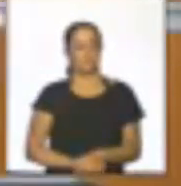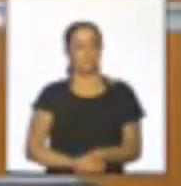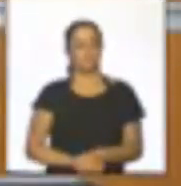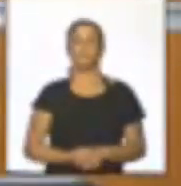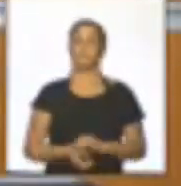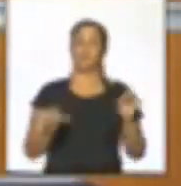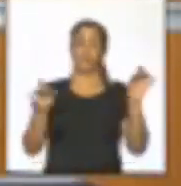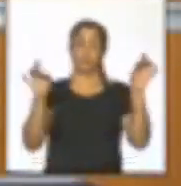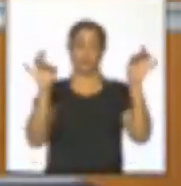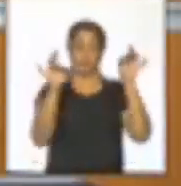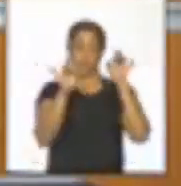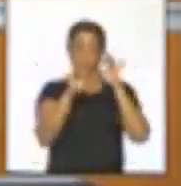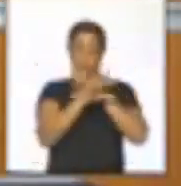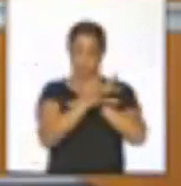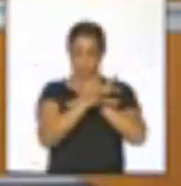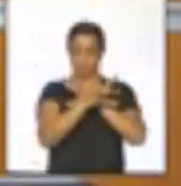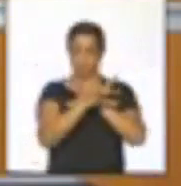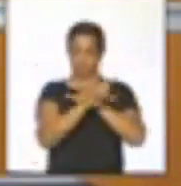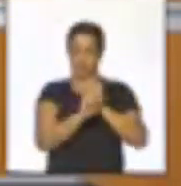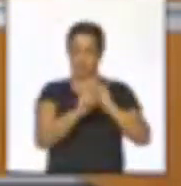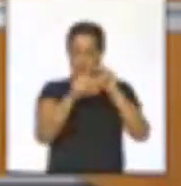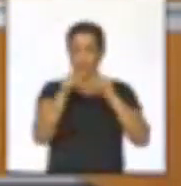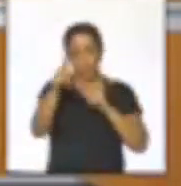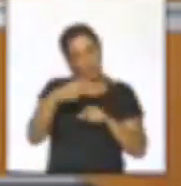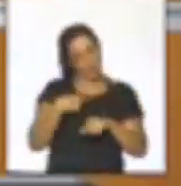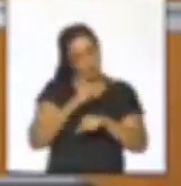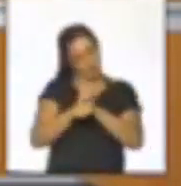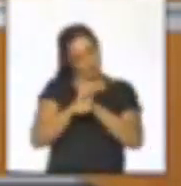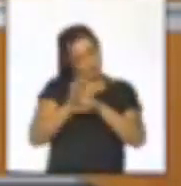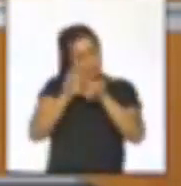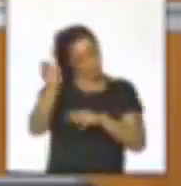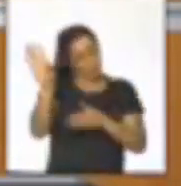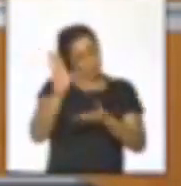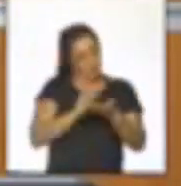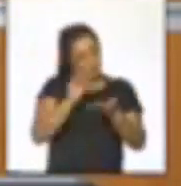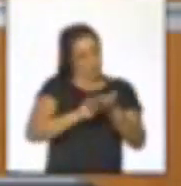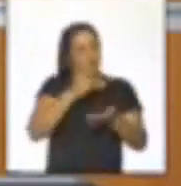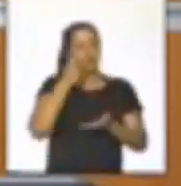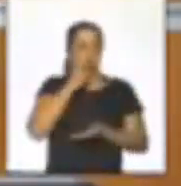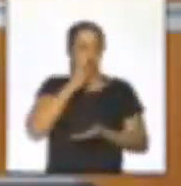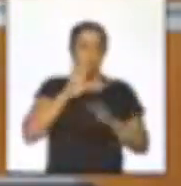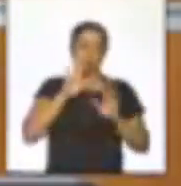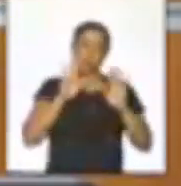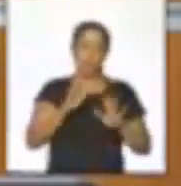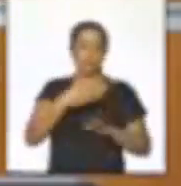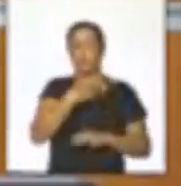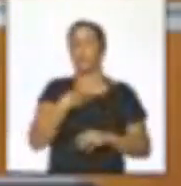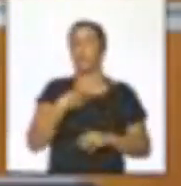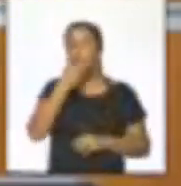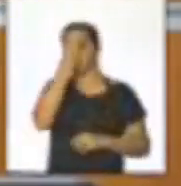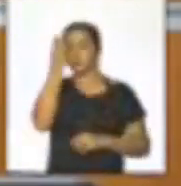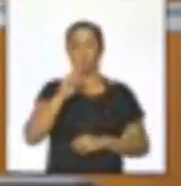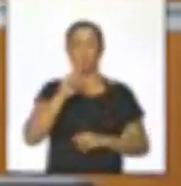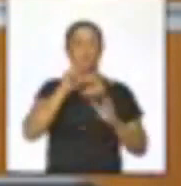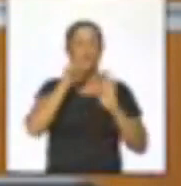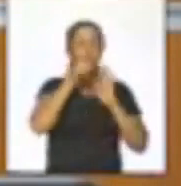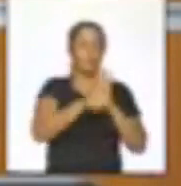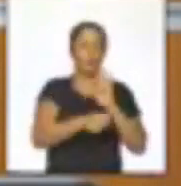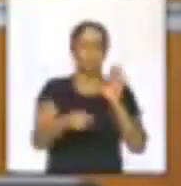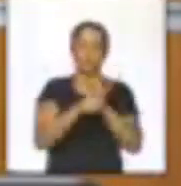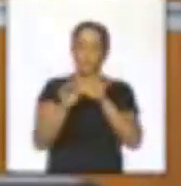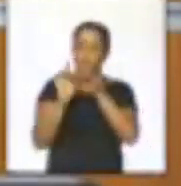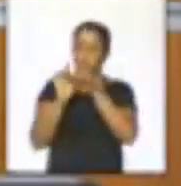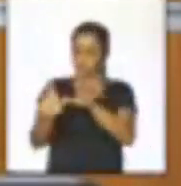Então, ó, terminei a montagem do meu cubo. Espero que você tenha conseguido copiar, tá? Mas não esquenta, depois essa aula vai